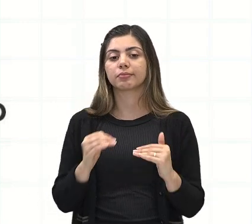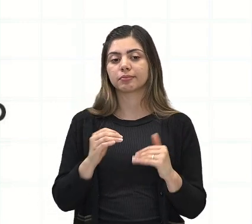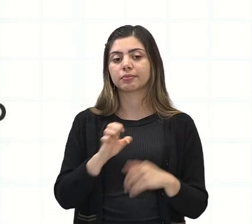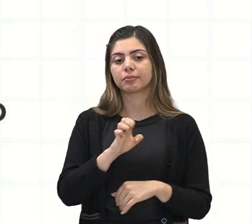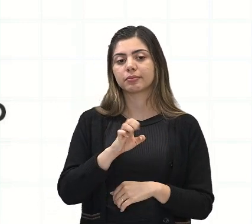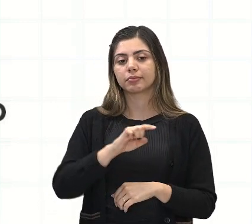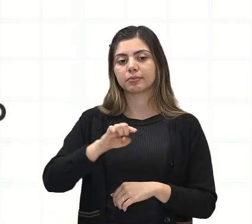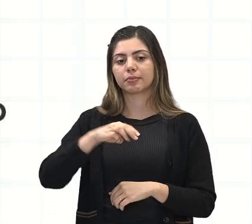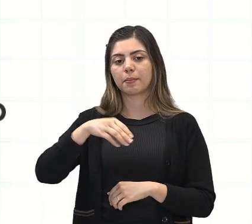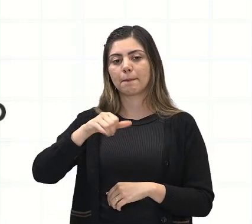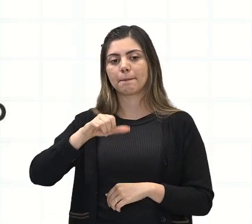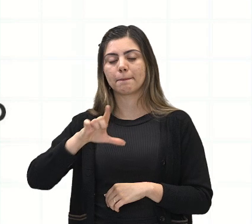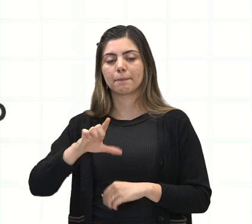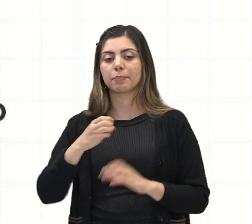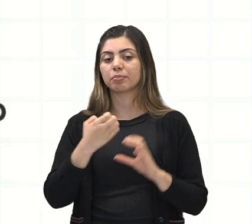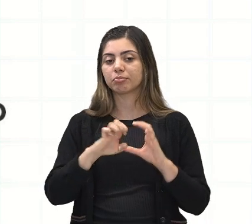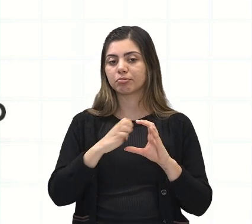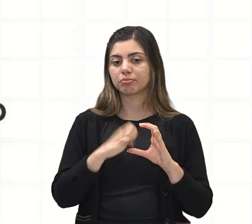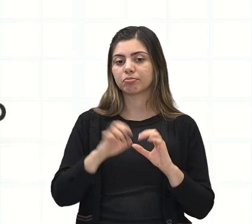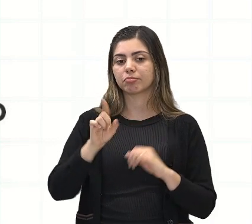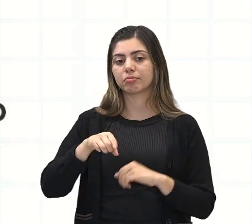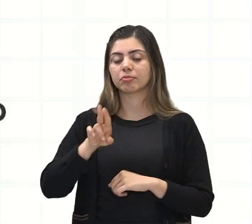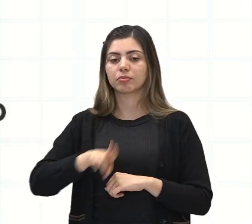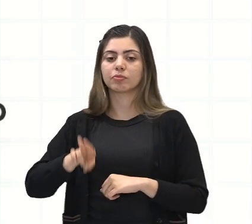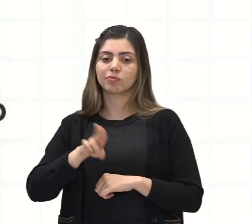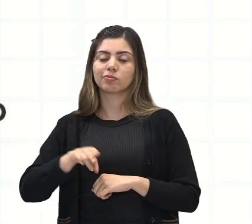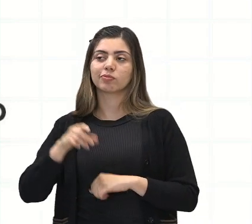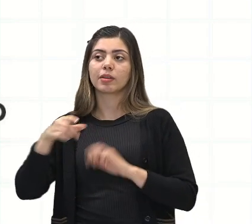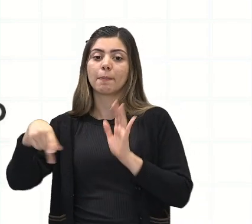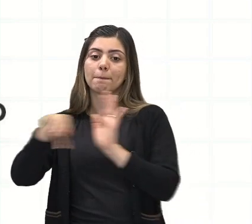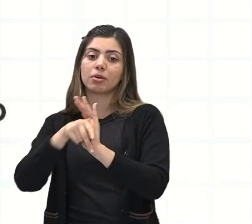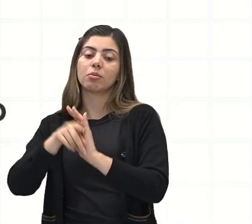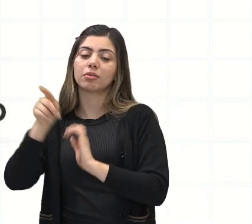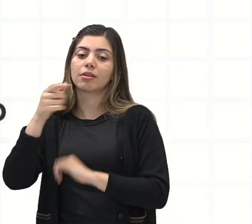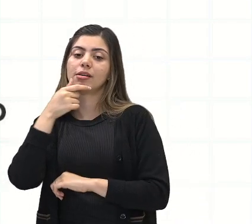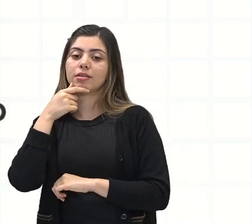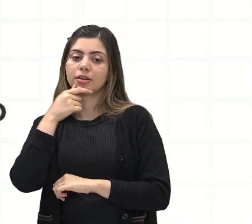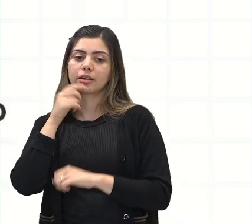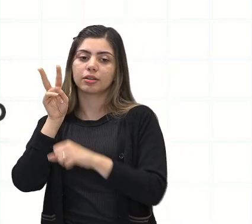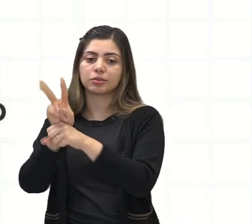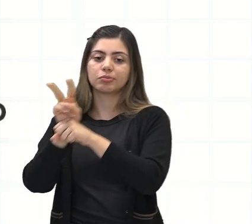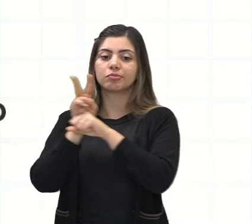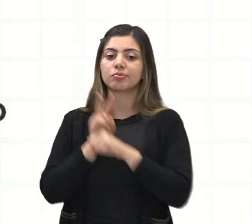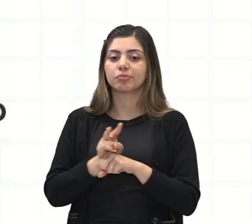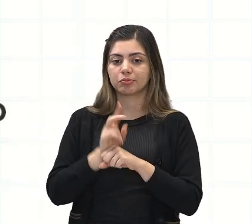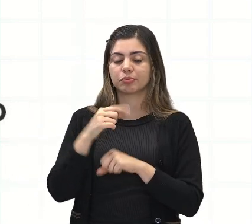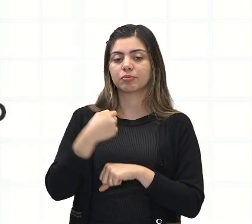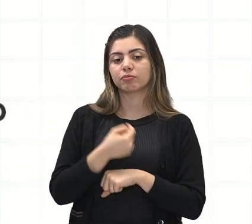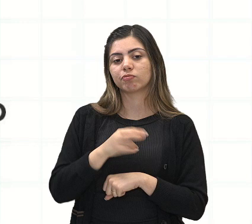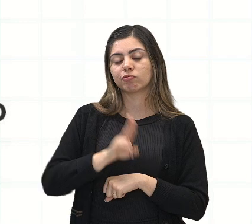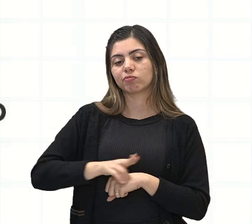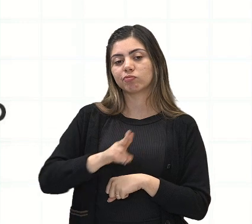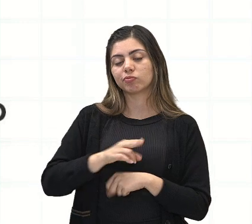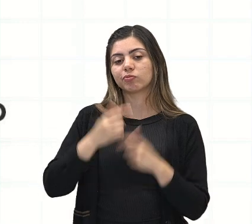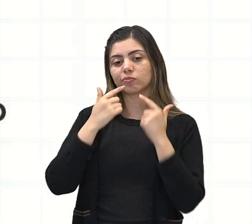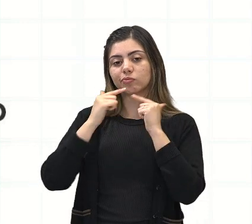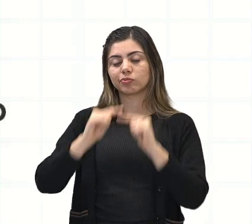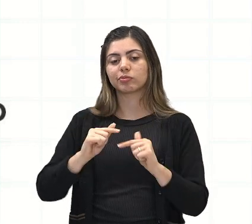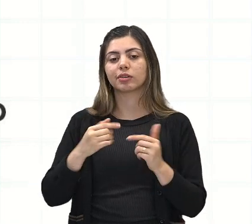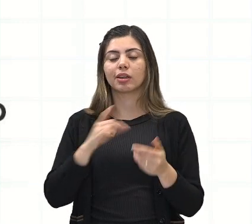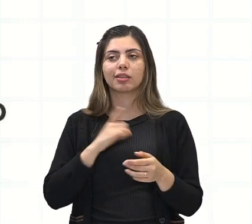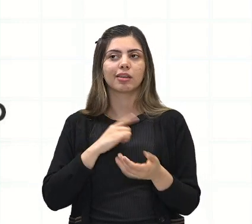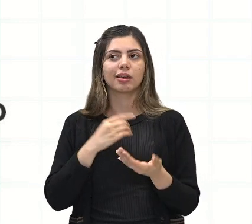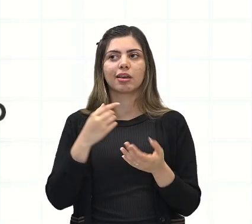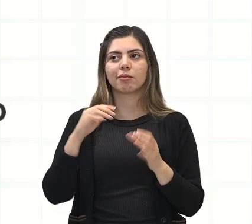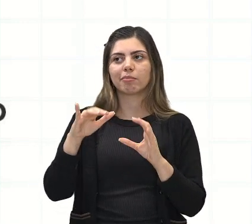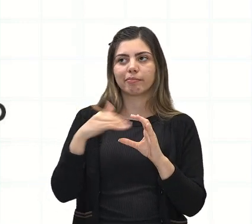originalmente em inglês, é utilizado no português sem modificações significativas, que é aquele endereço eletrônico que nós possuímos, recebemos